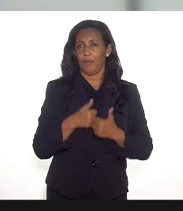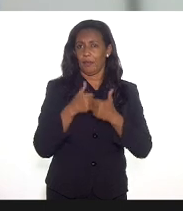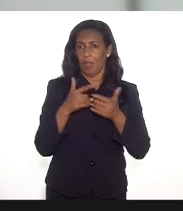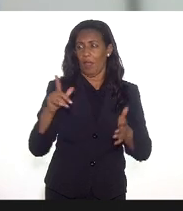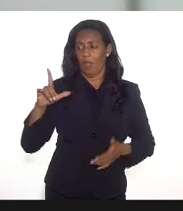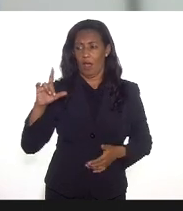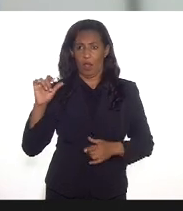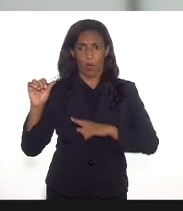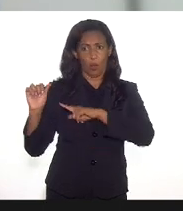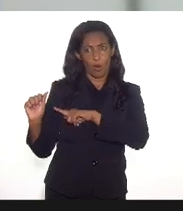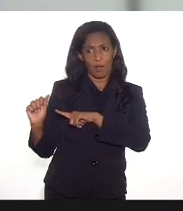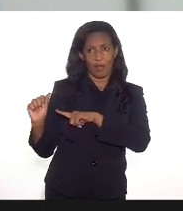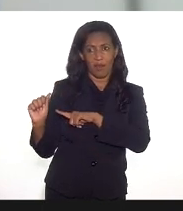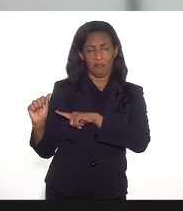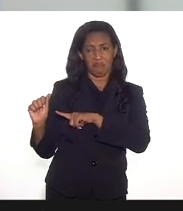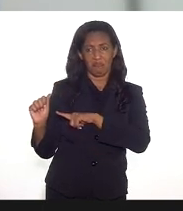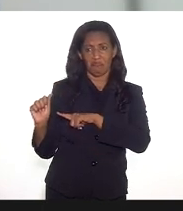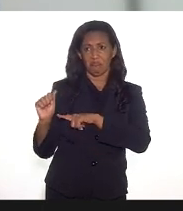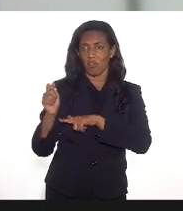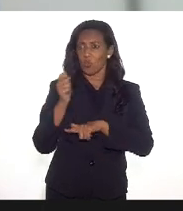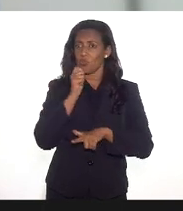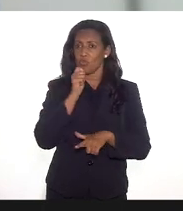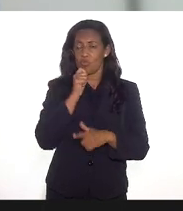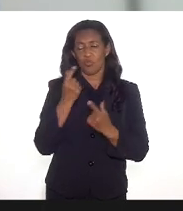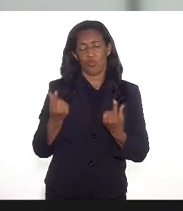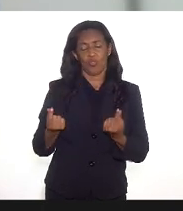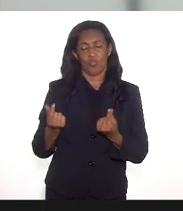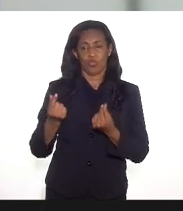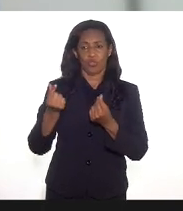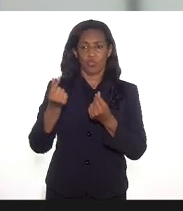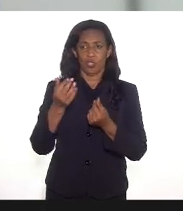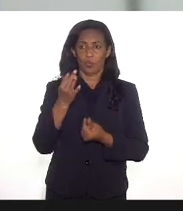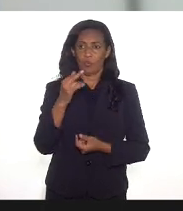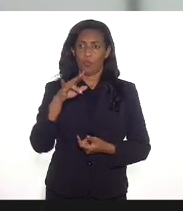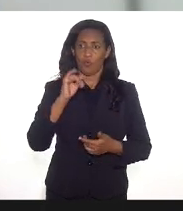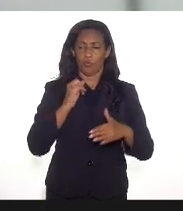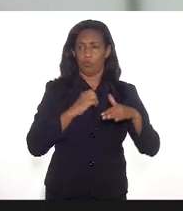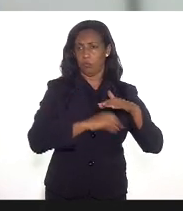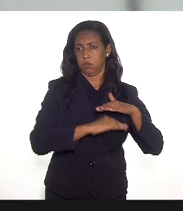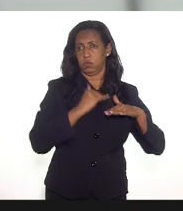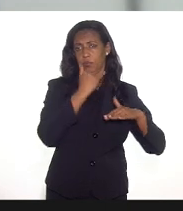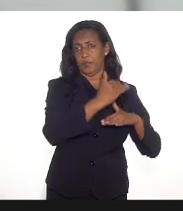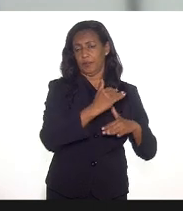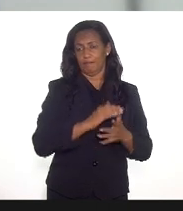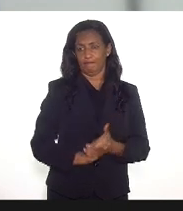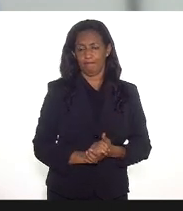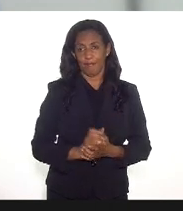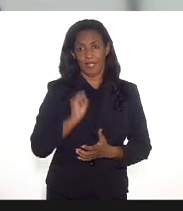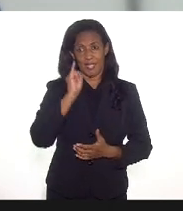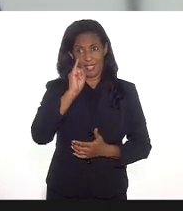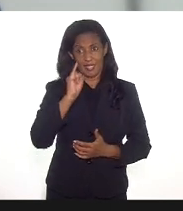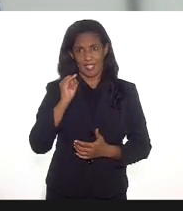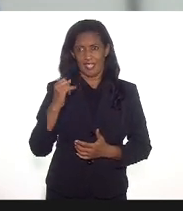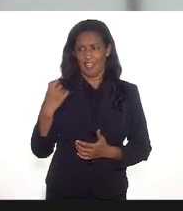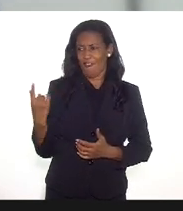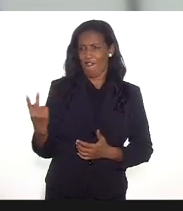LOA, não terá dinheiro para o Fundo Soberano. Se este valor